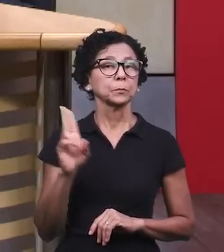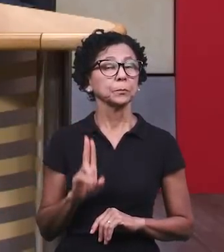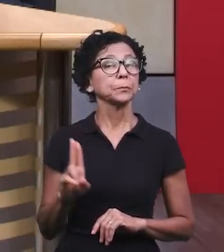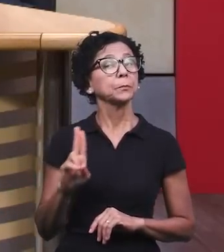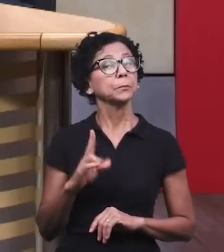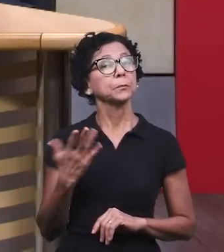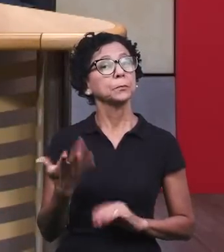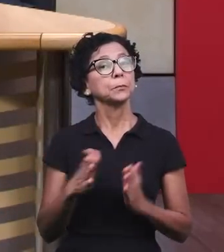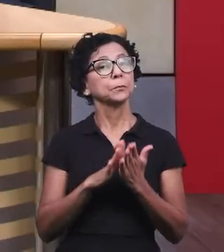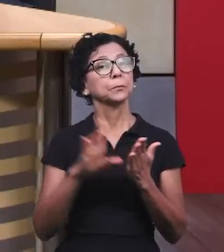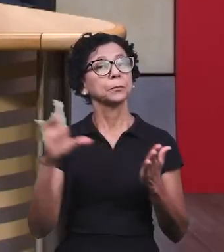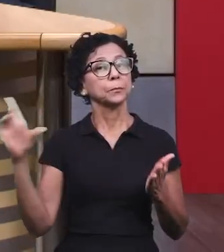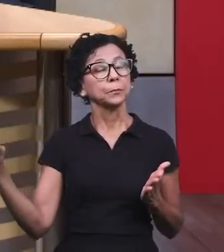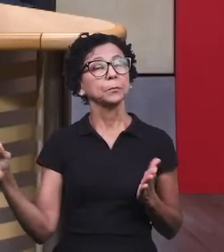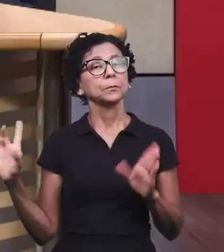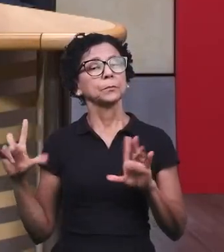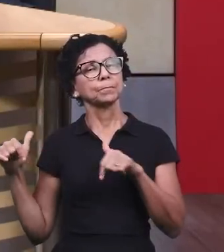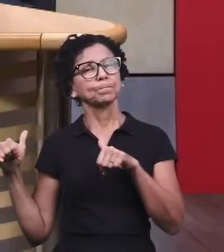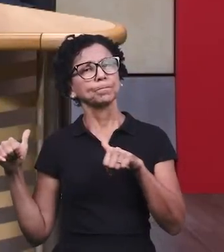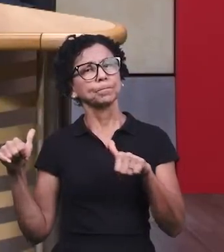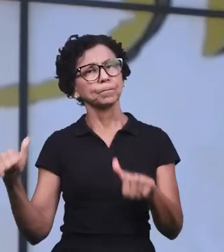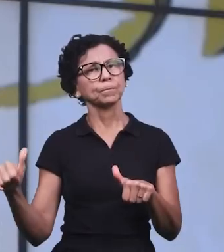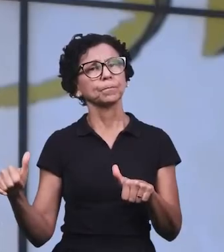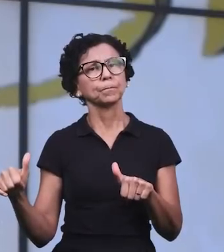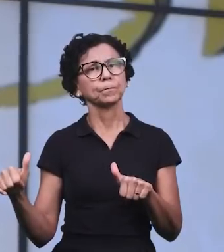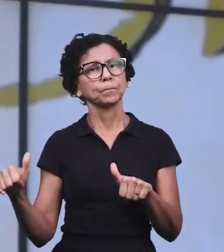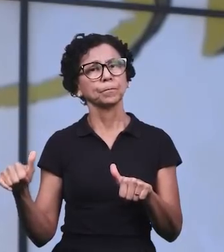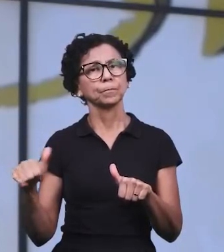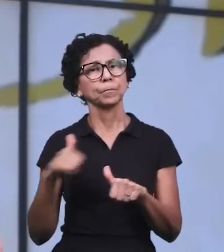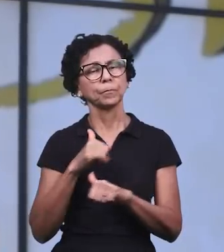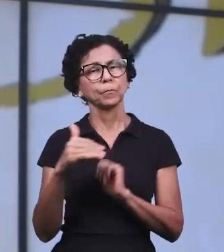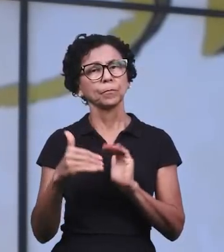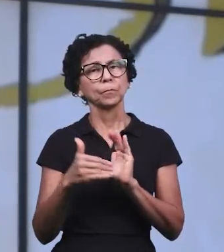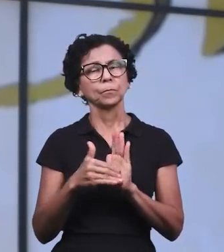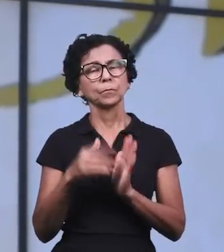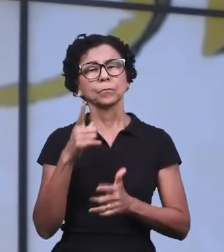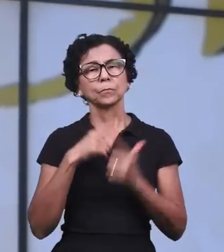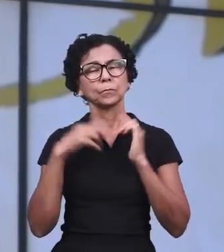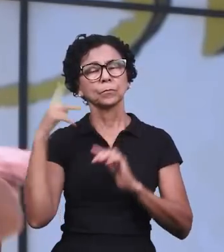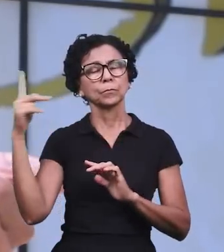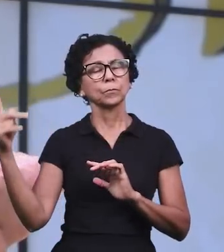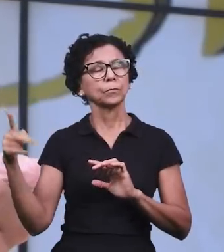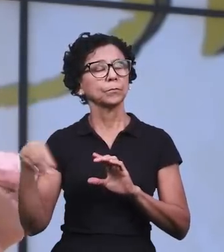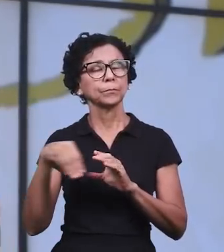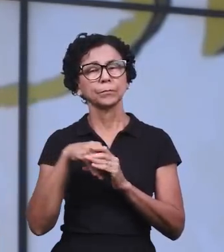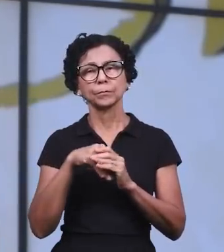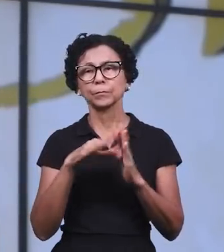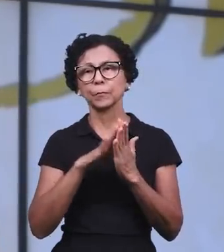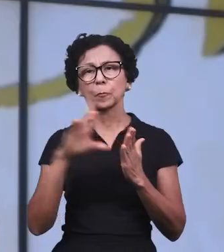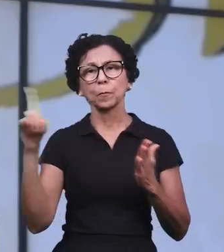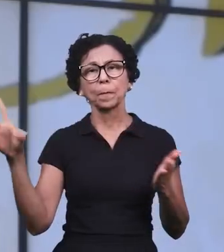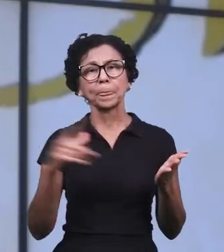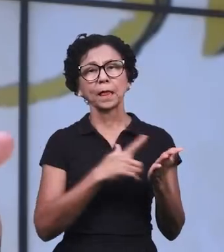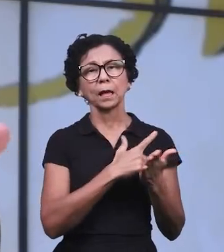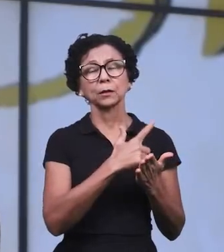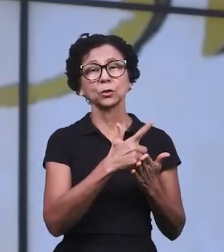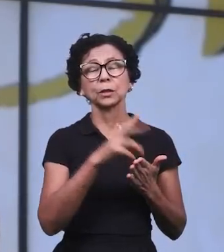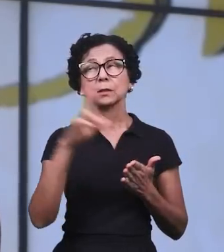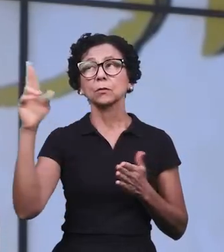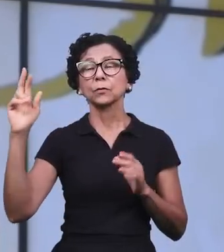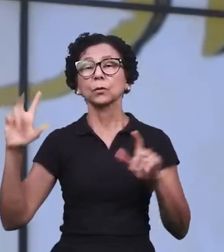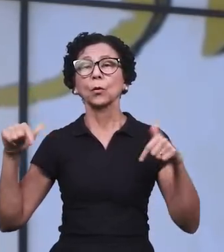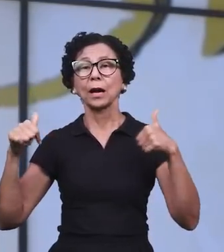pelo qual Deus opera todo o seu propósito, né? Isso é importante, ou seja, desde o Gênesis, né? Quando ele diz haja